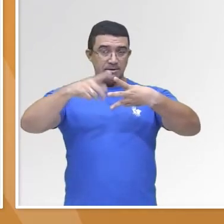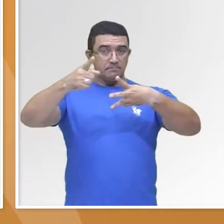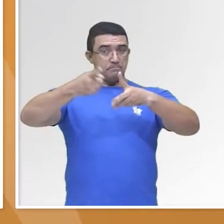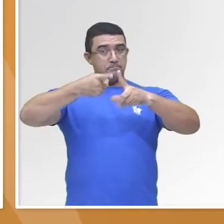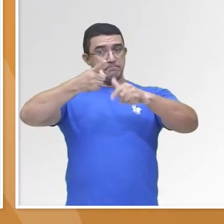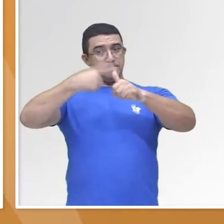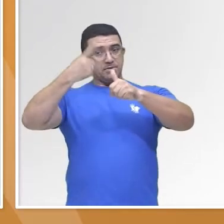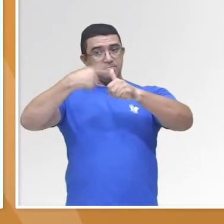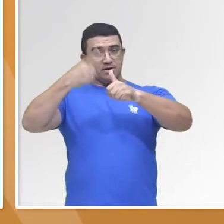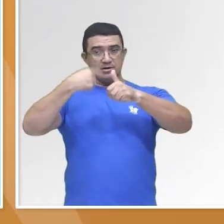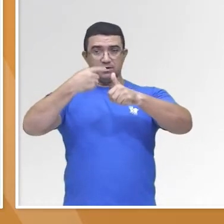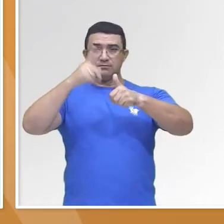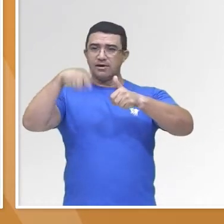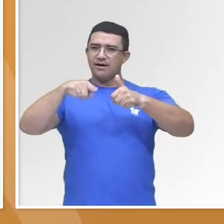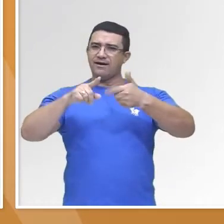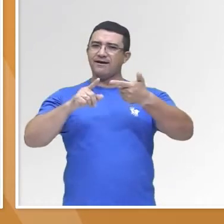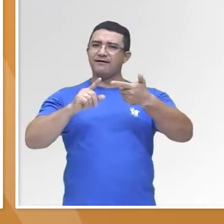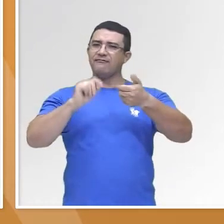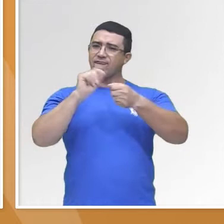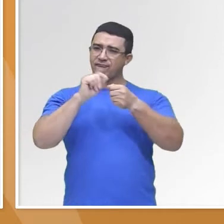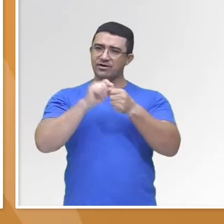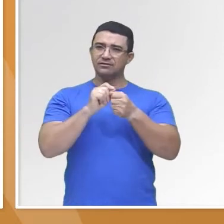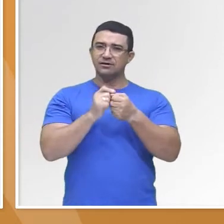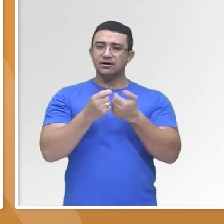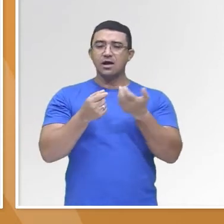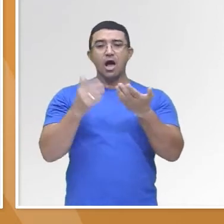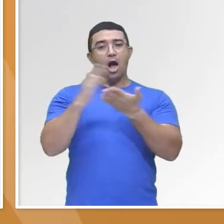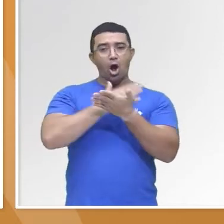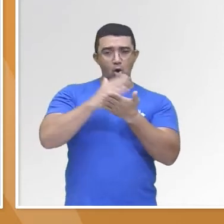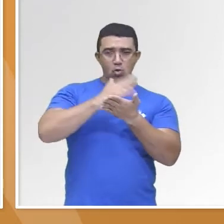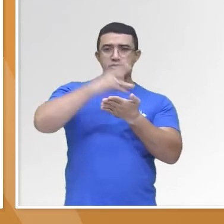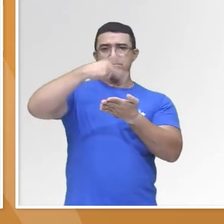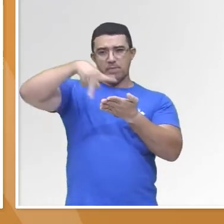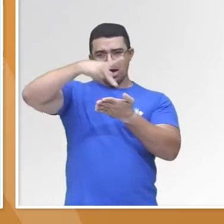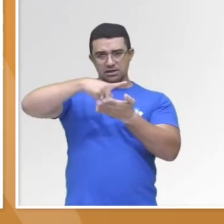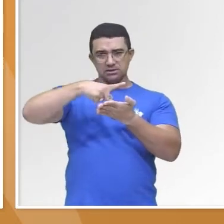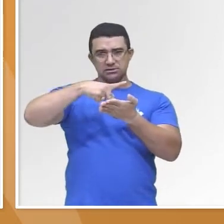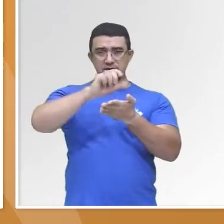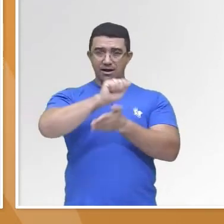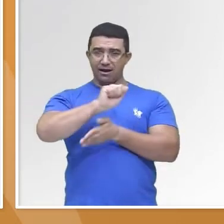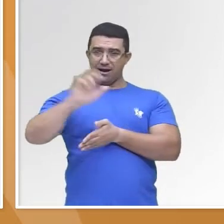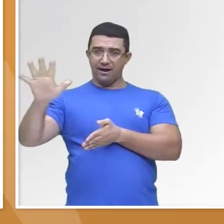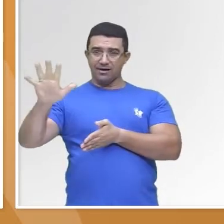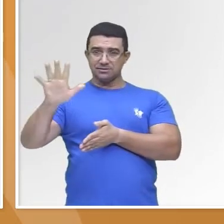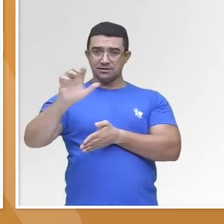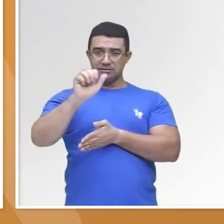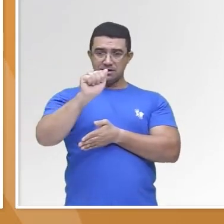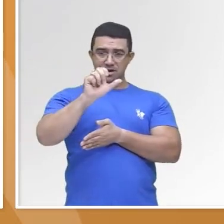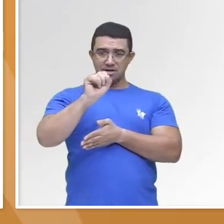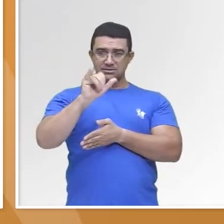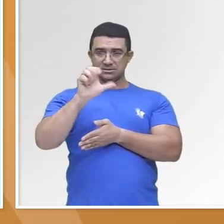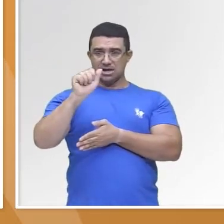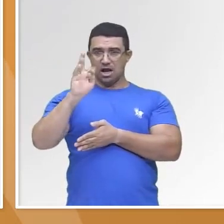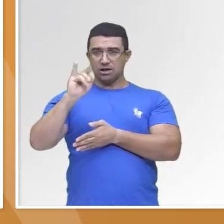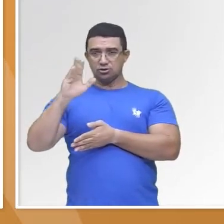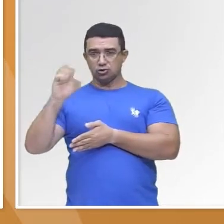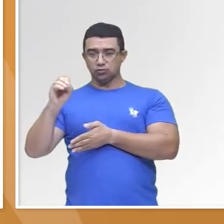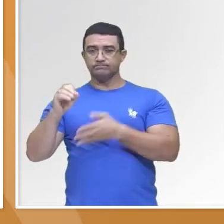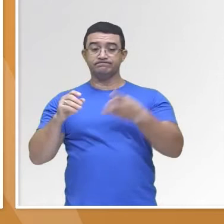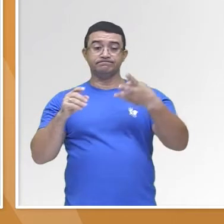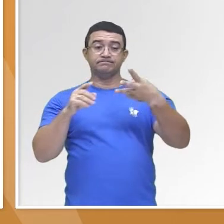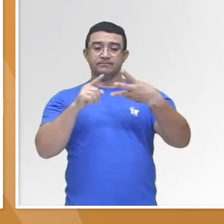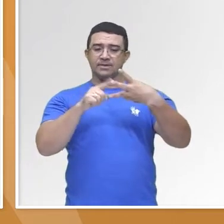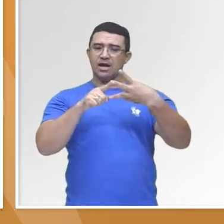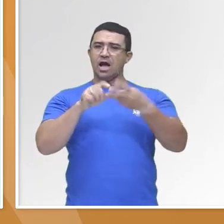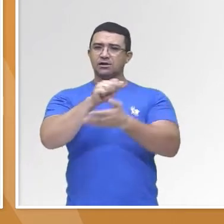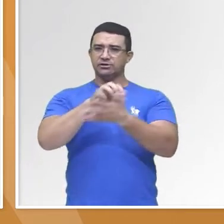principalmente, né, se a gente for pegar ali, em muitos países asiáticos, tá? Já nas atividades secundárias, que vão envolver